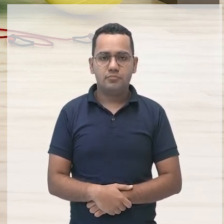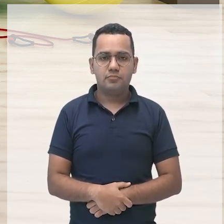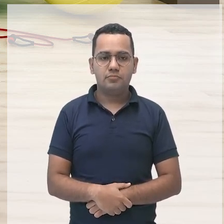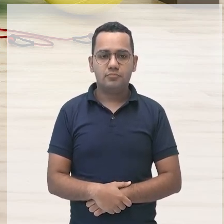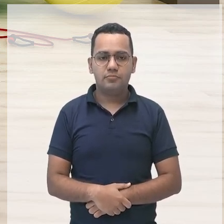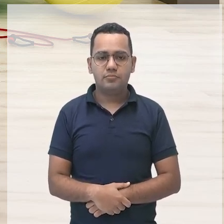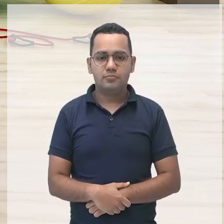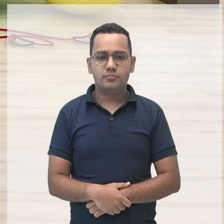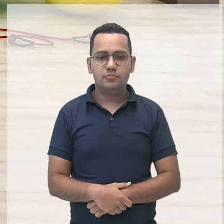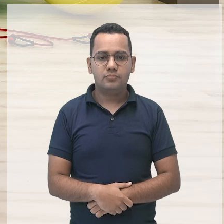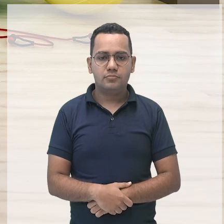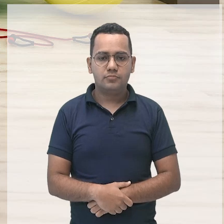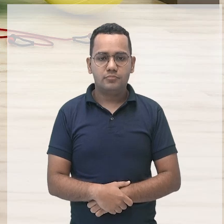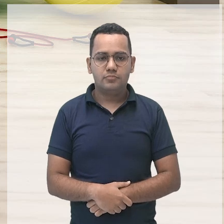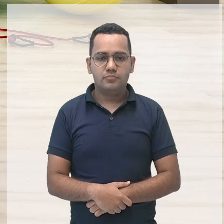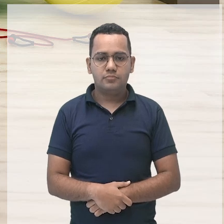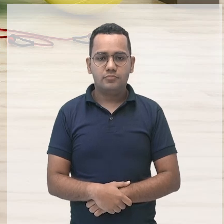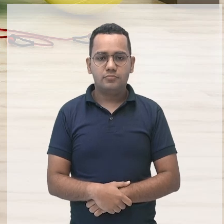7,